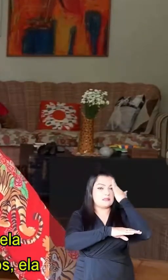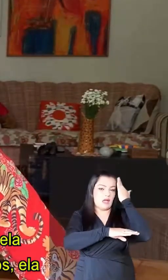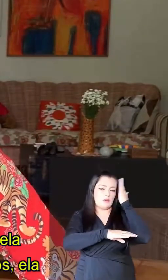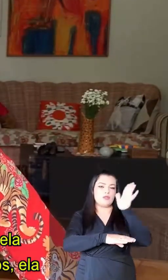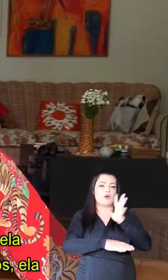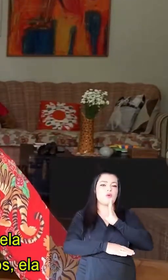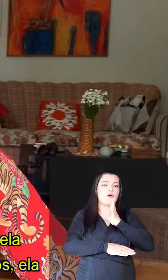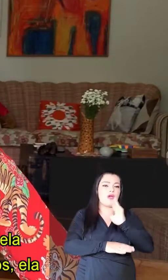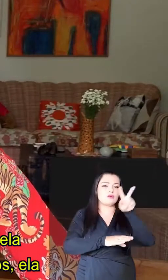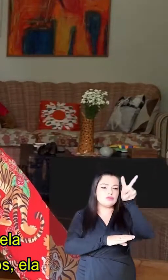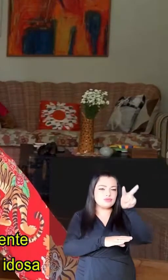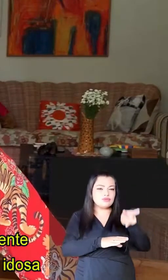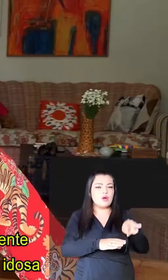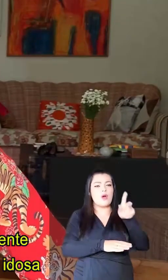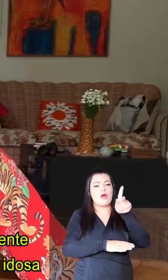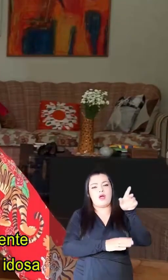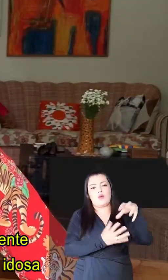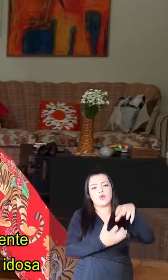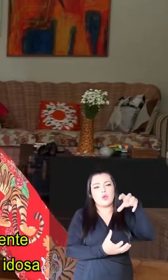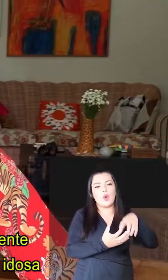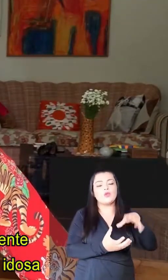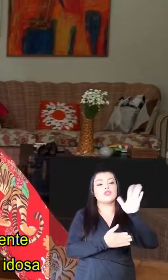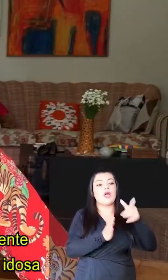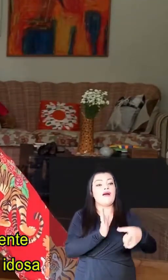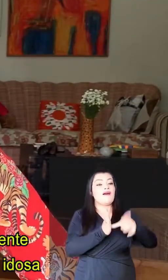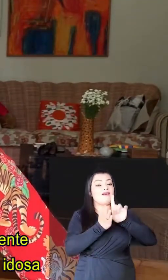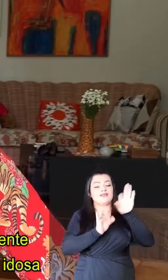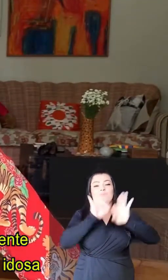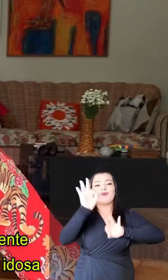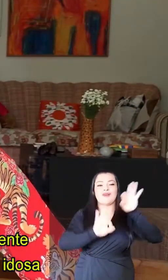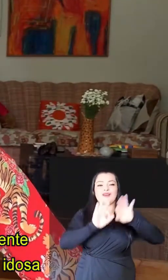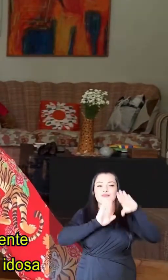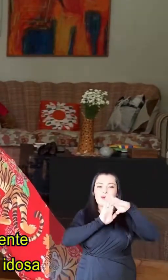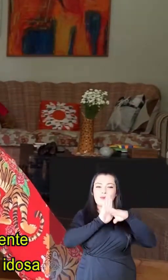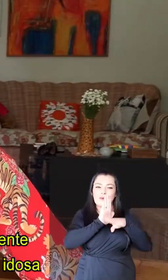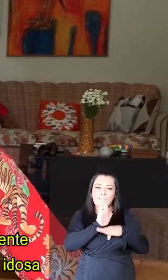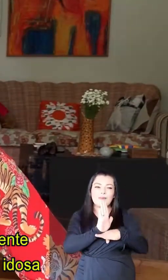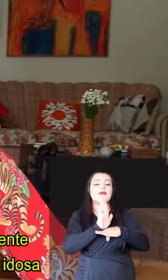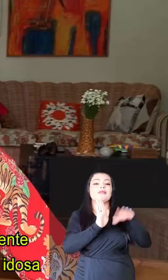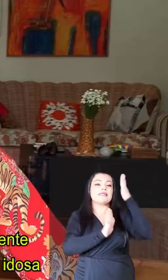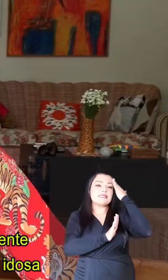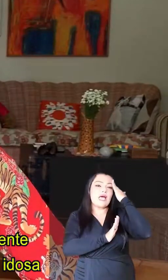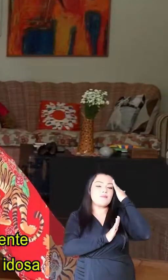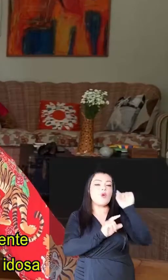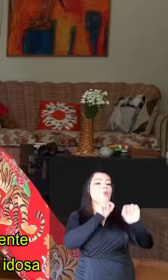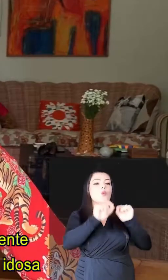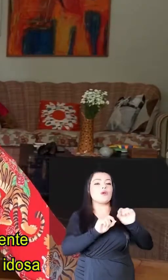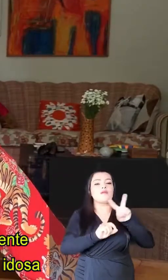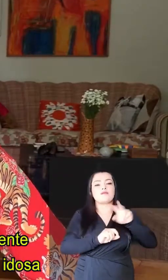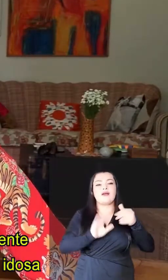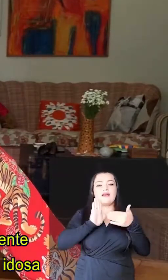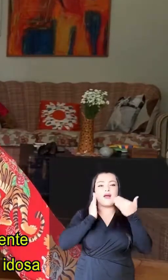esses dados. Ela monta com antecedência esse roteiro e aí a gente entra em ação para